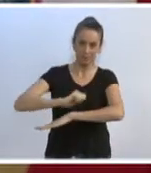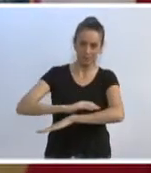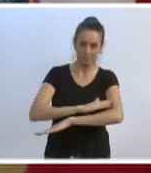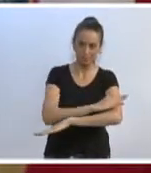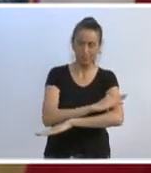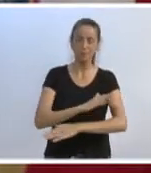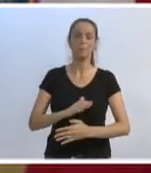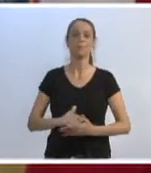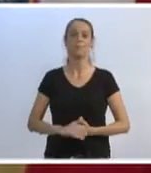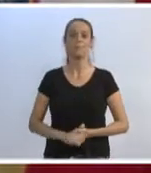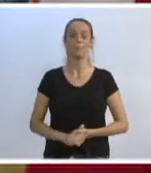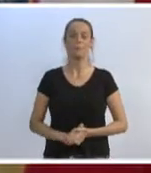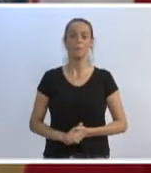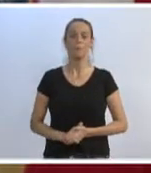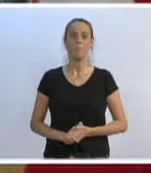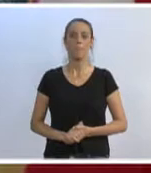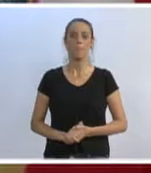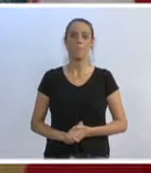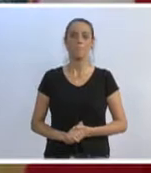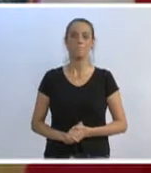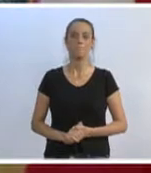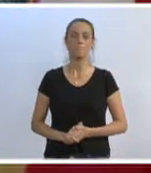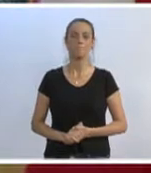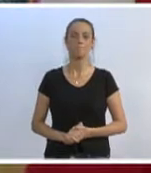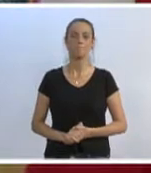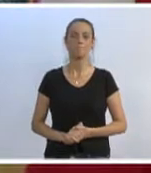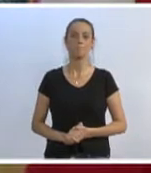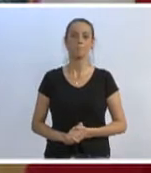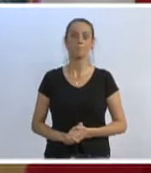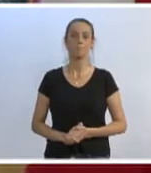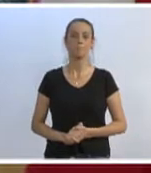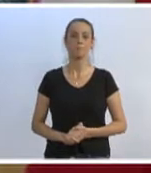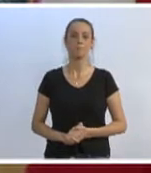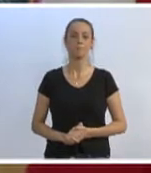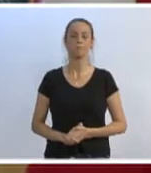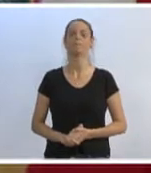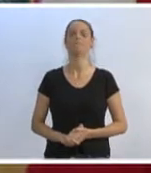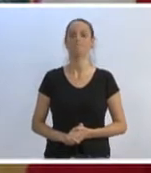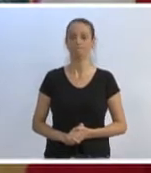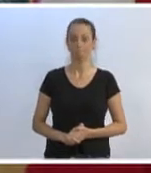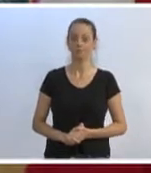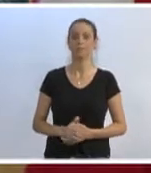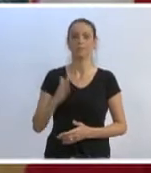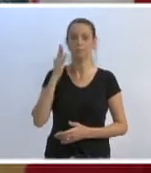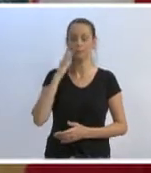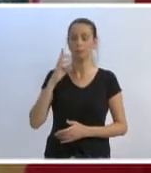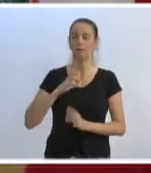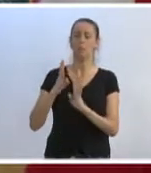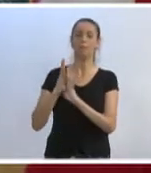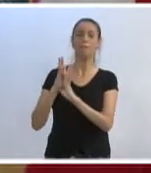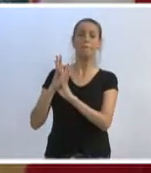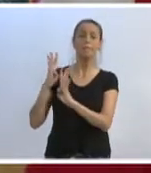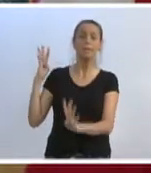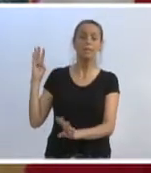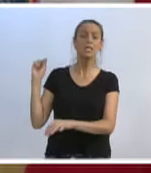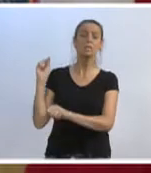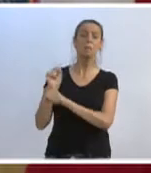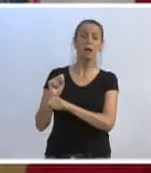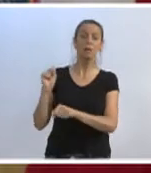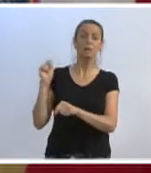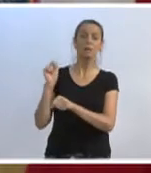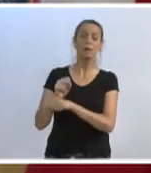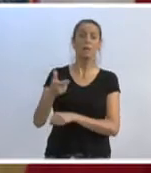né na verdade isso aí é uma fila enorme como sempre vem sendo mencionado aqui por pelos demais